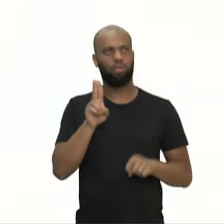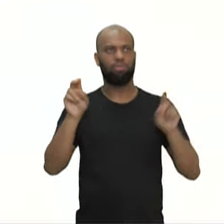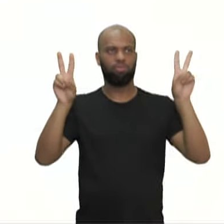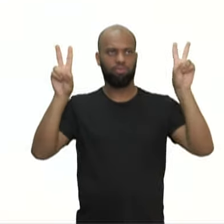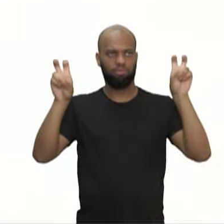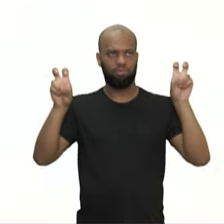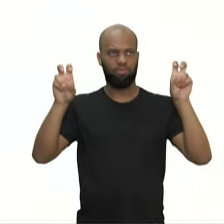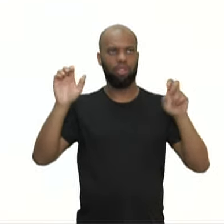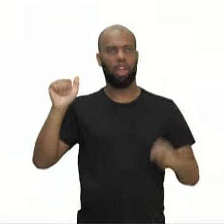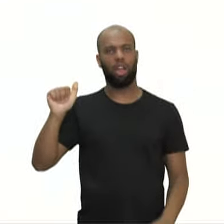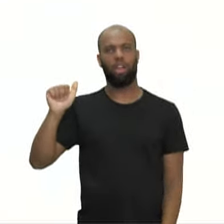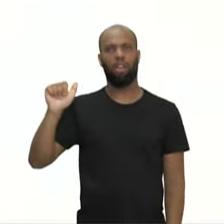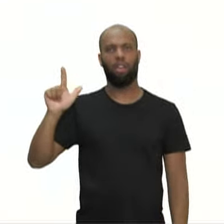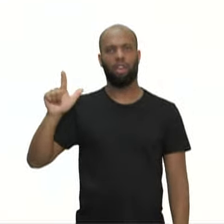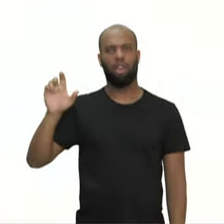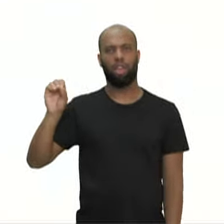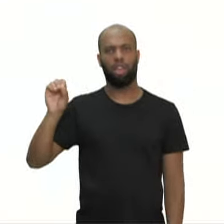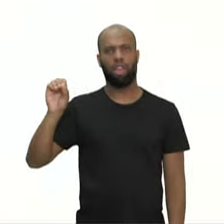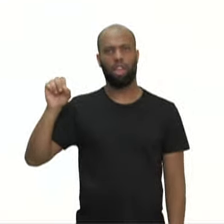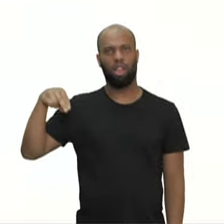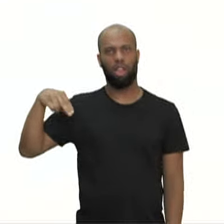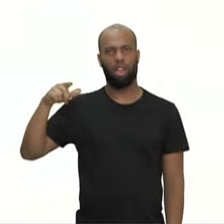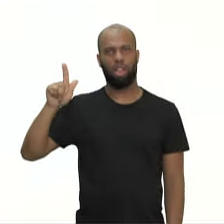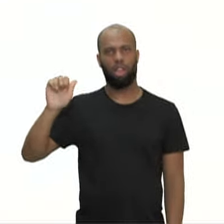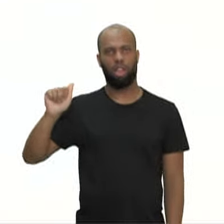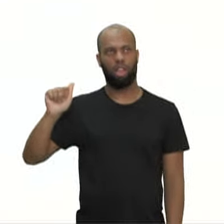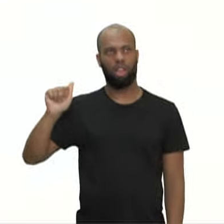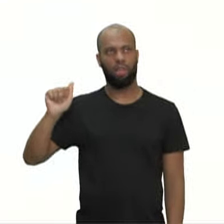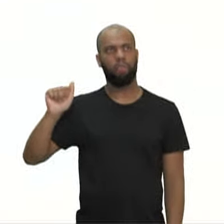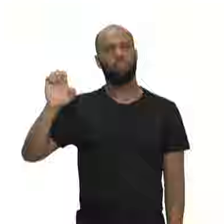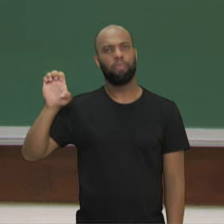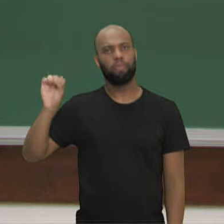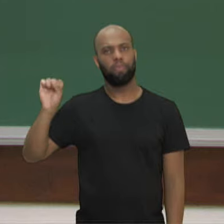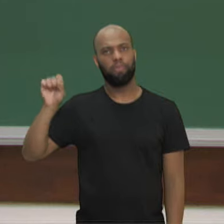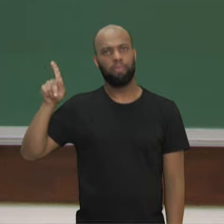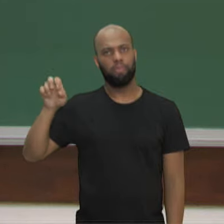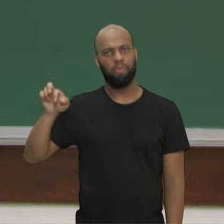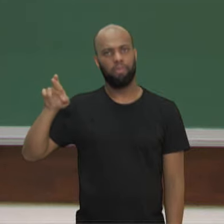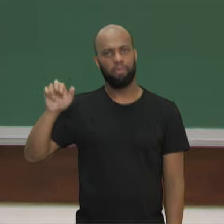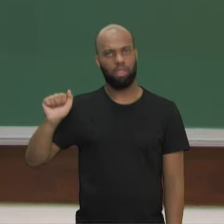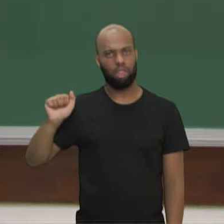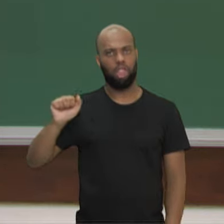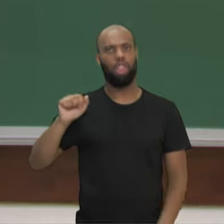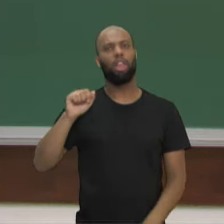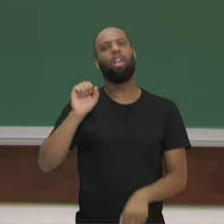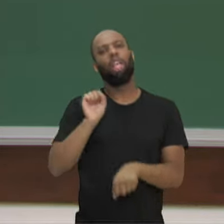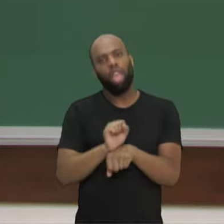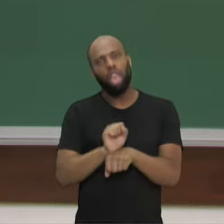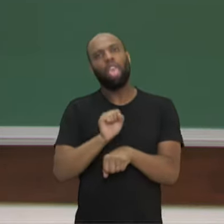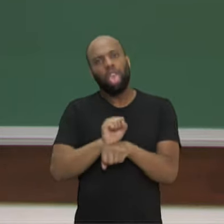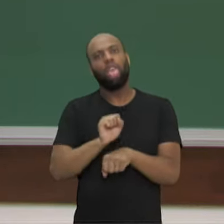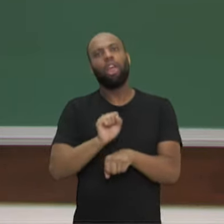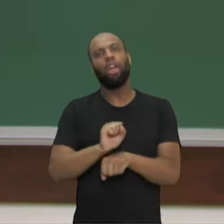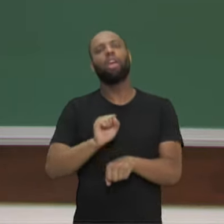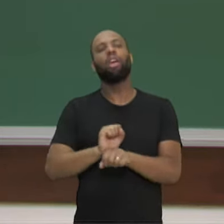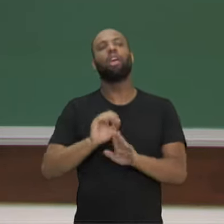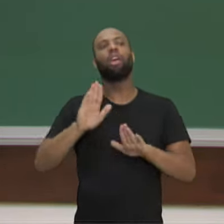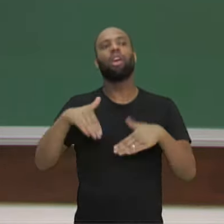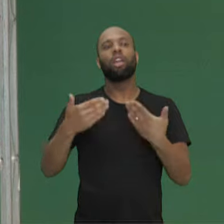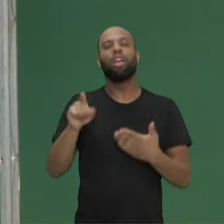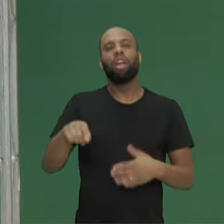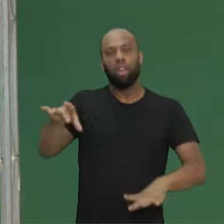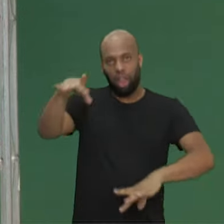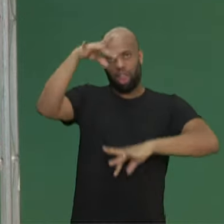Paulo Perazzoni, fazendo o personagem do Billy Desmond, que é o personagem de um astro, né, um astro de